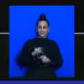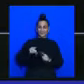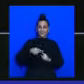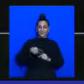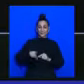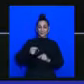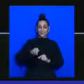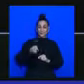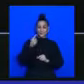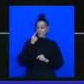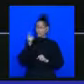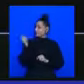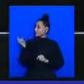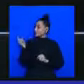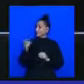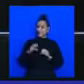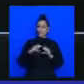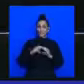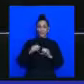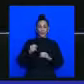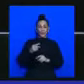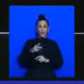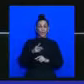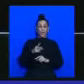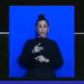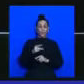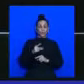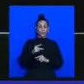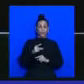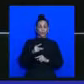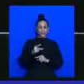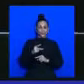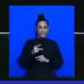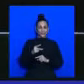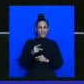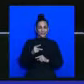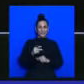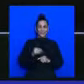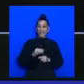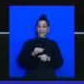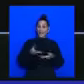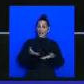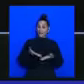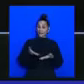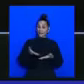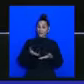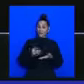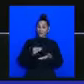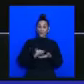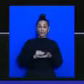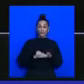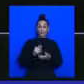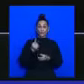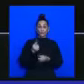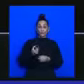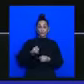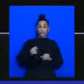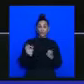Mais um número sorteado. Bola 12. Número 12. Agora só falta mais um